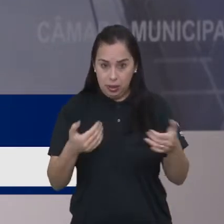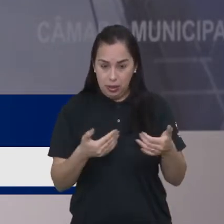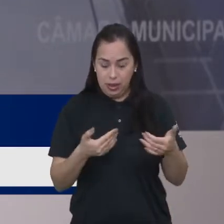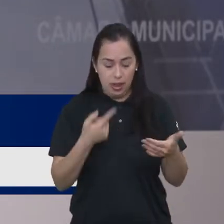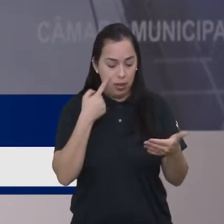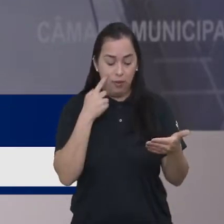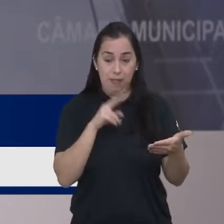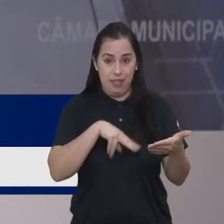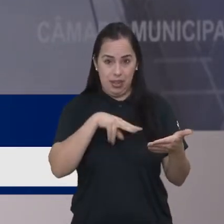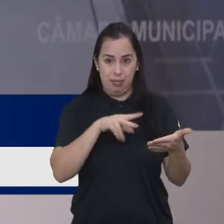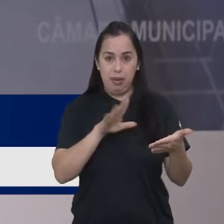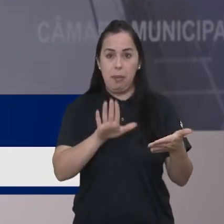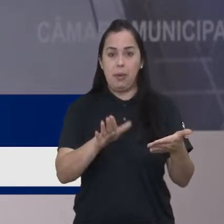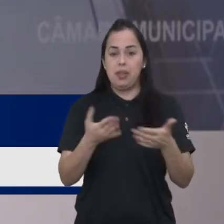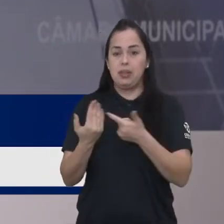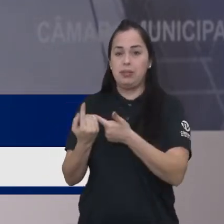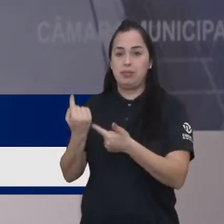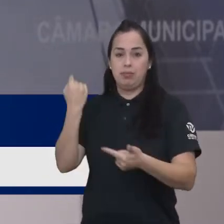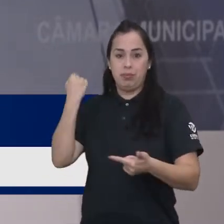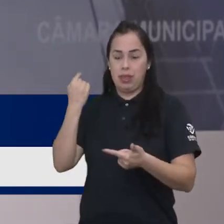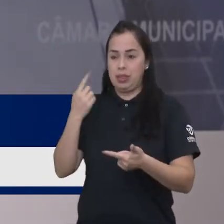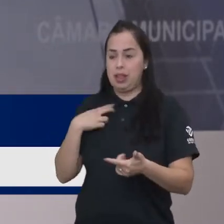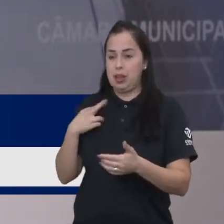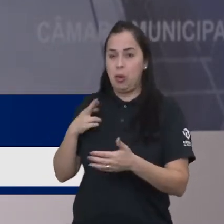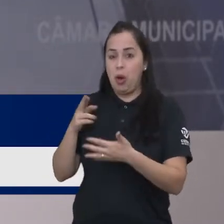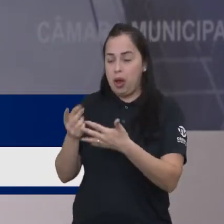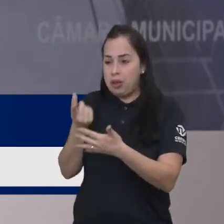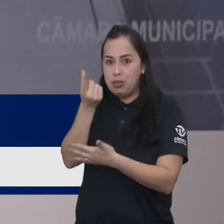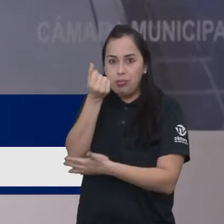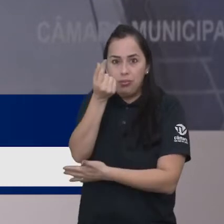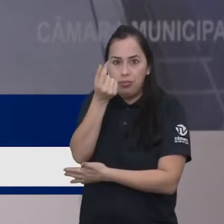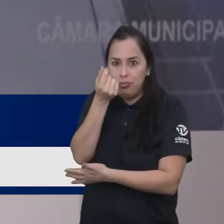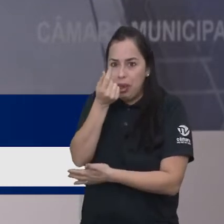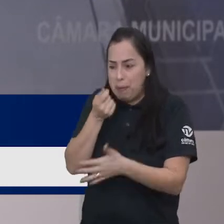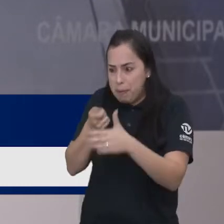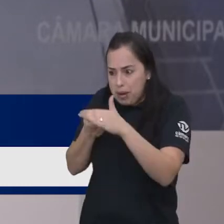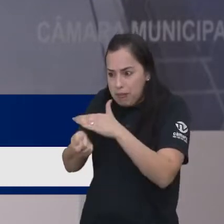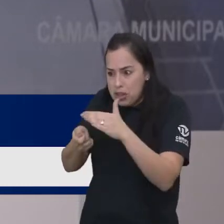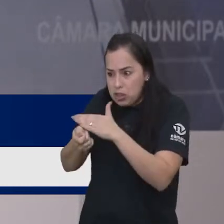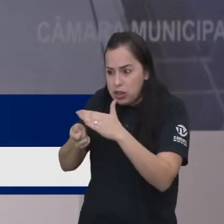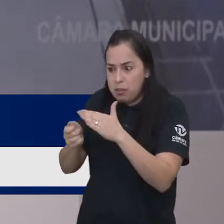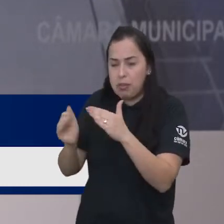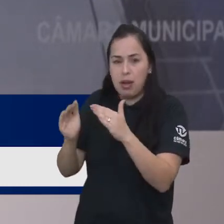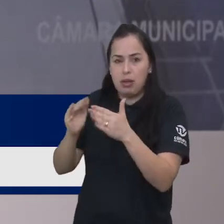olhei. Mas nos últimos anos, os recursos destinados à regularização são ínfimos.